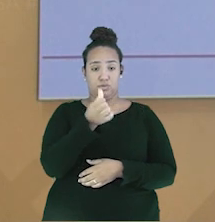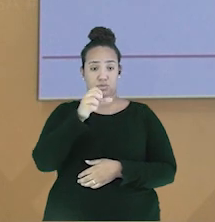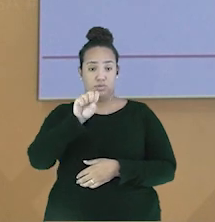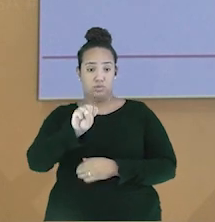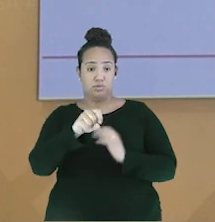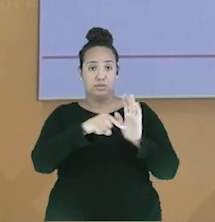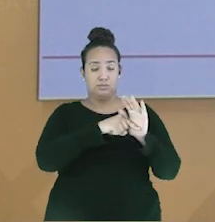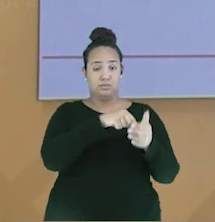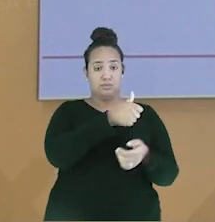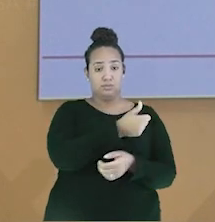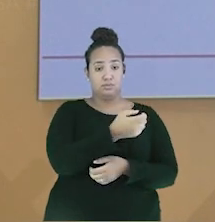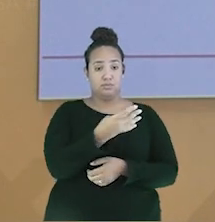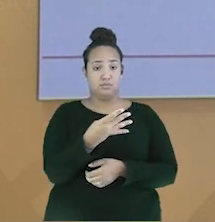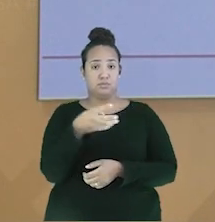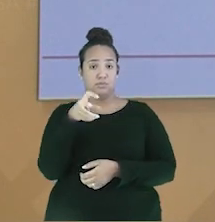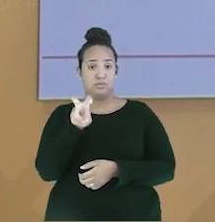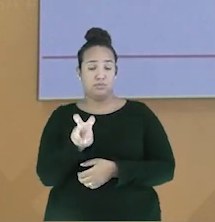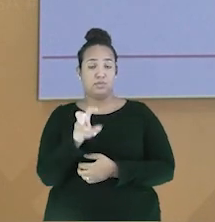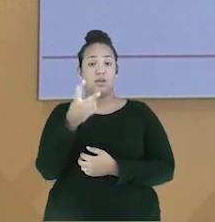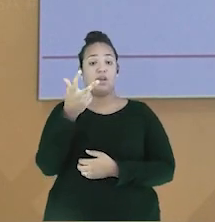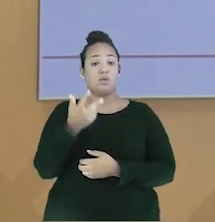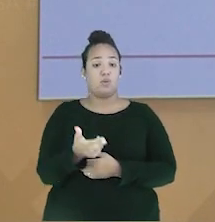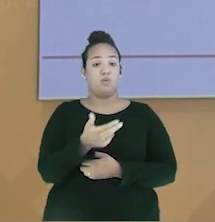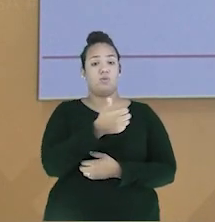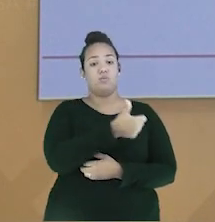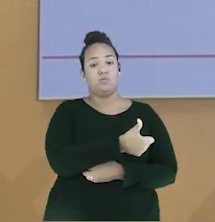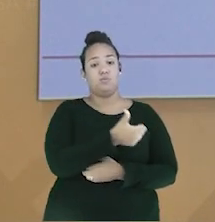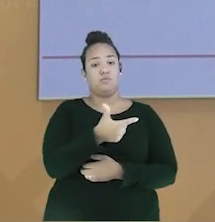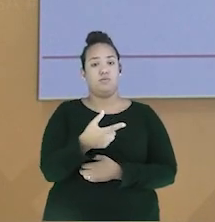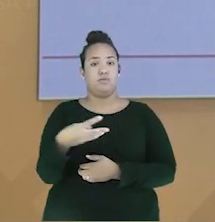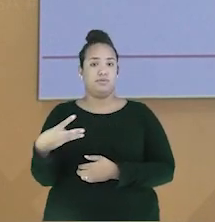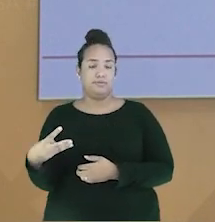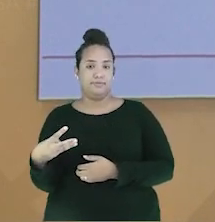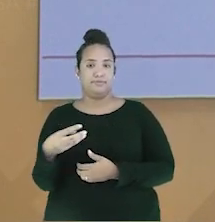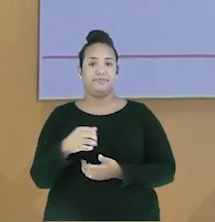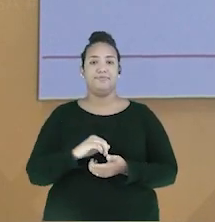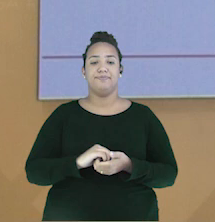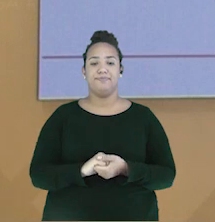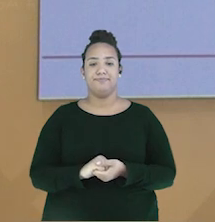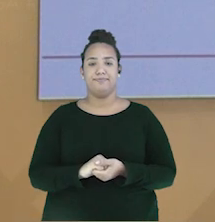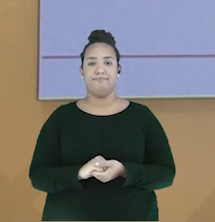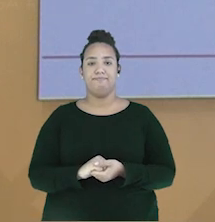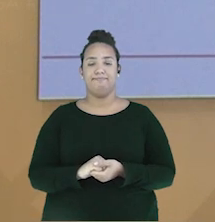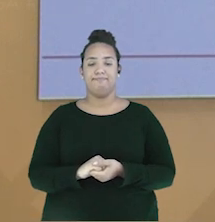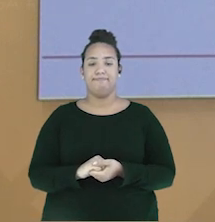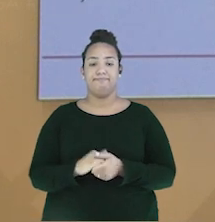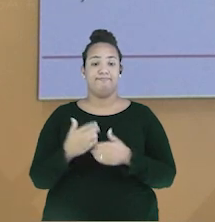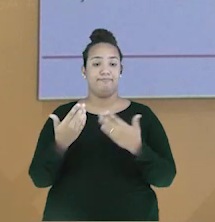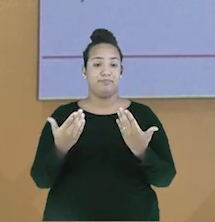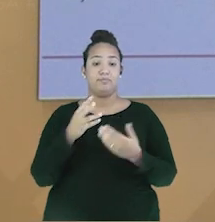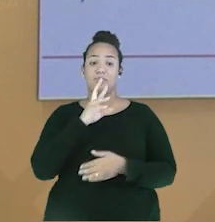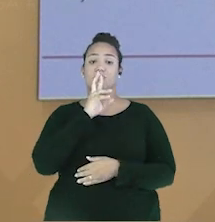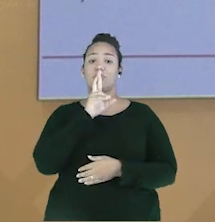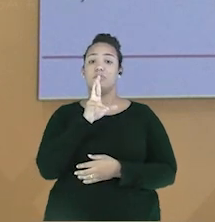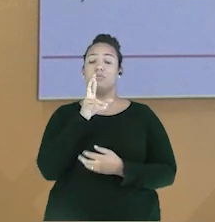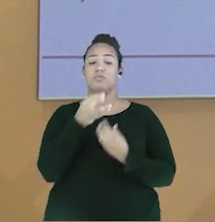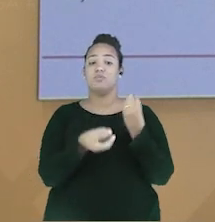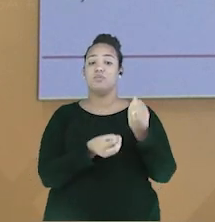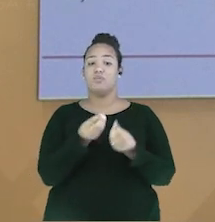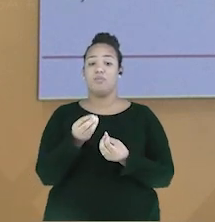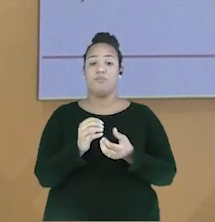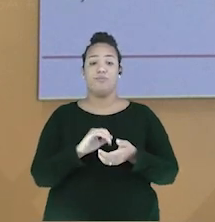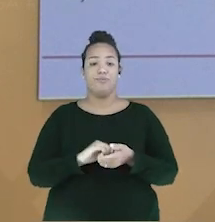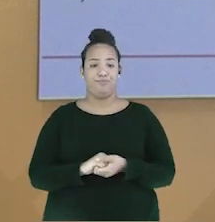menos 145 é igual a 123. Como resposta,